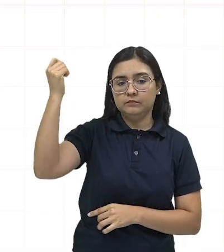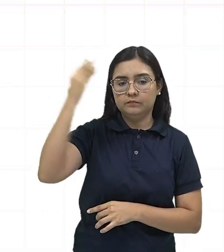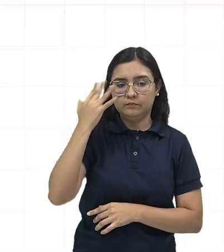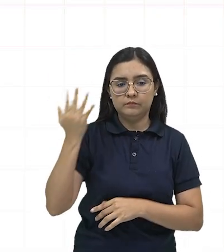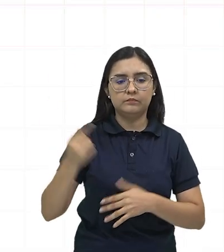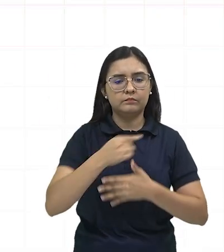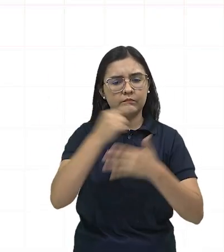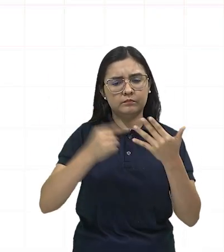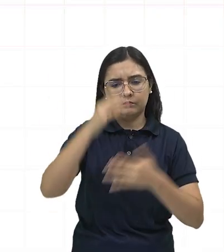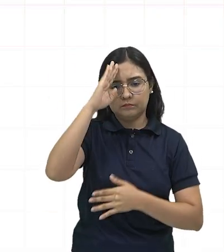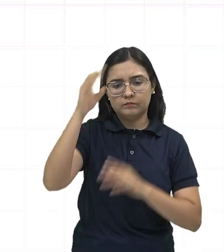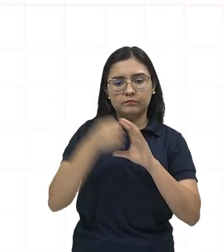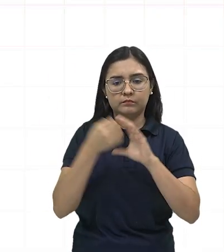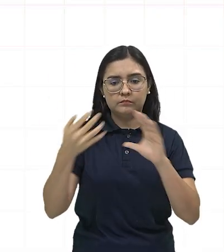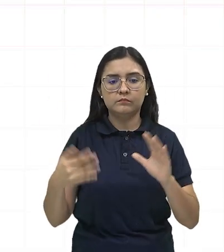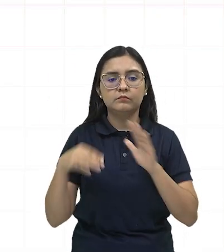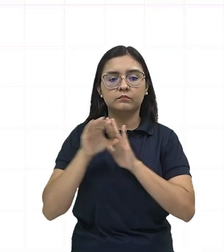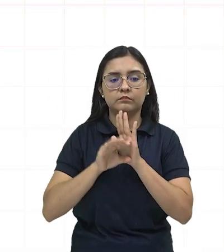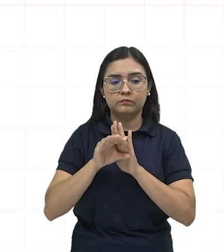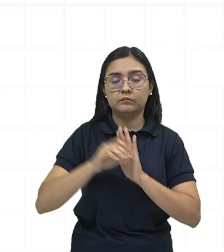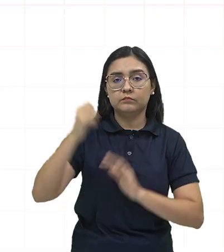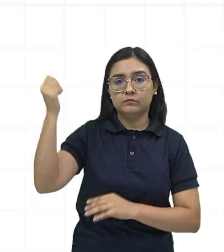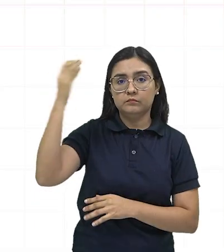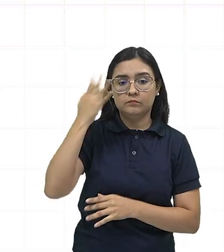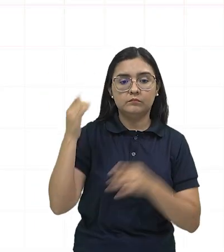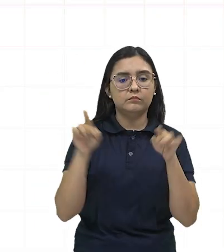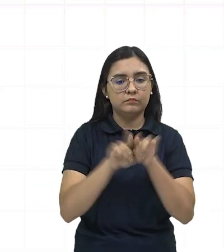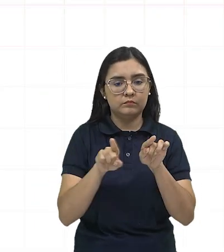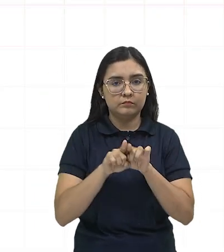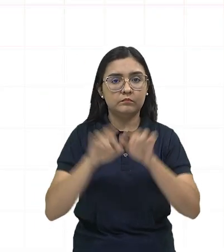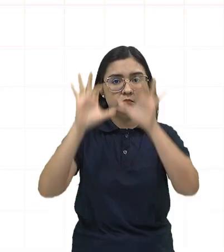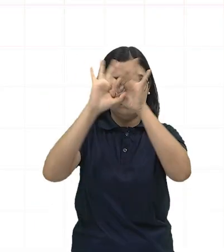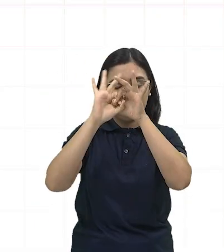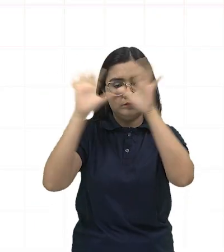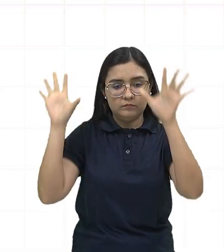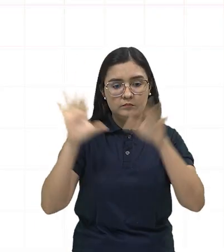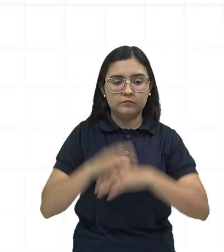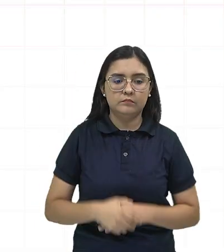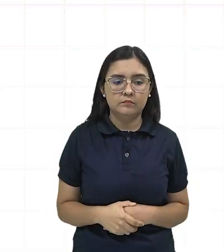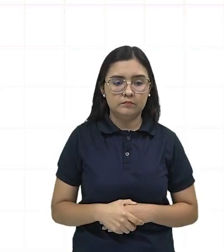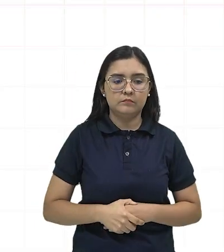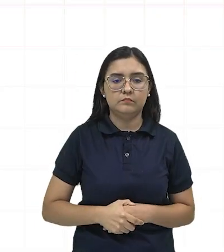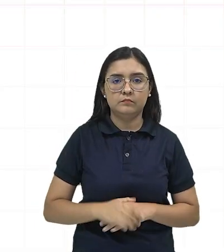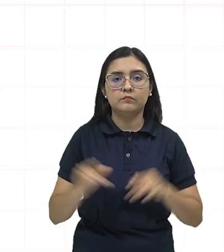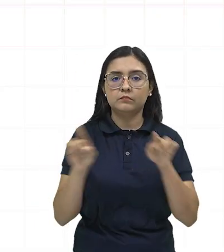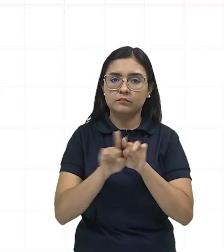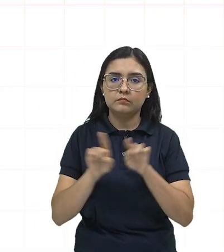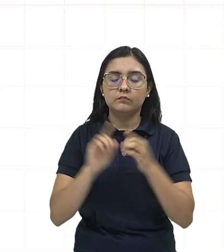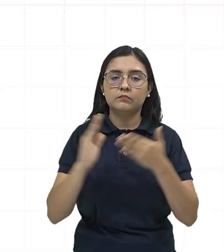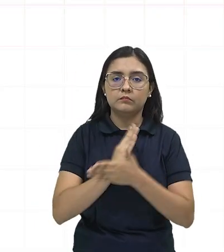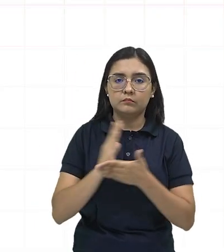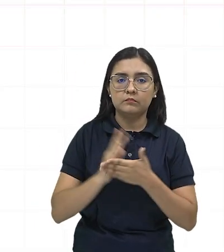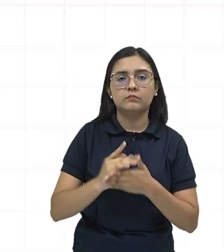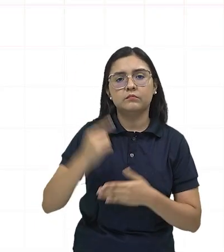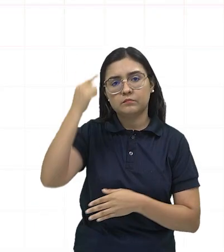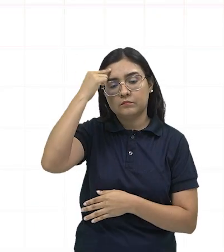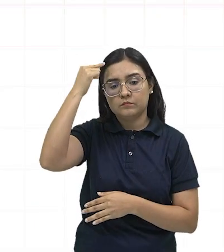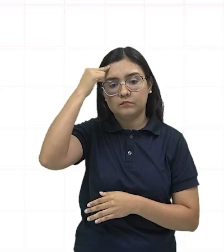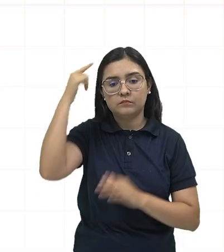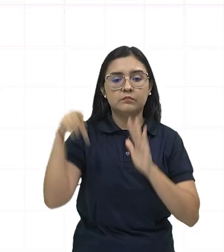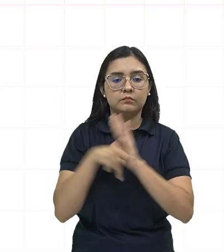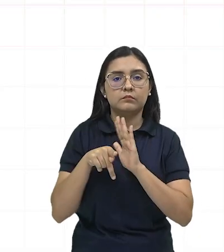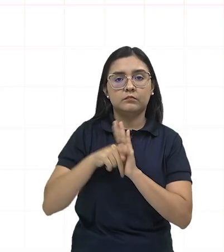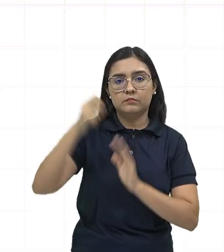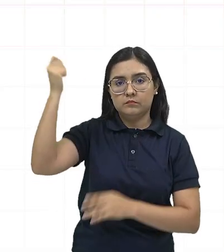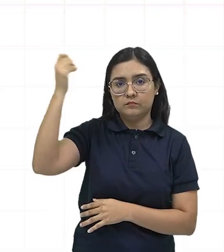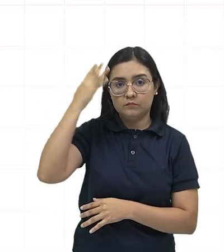Os principais aspectos conceituais do iluminismo e do liberalismo. E também os